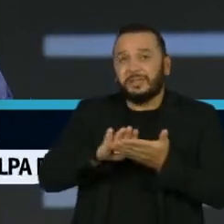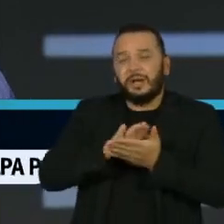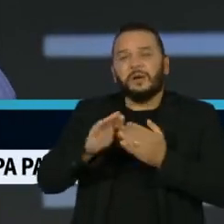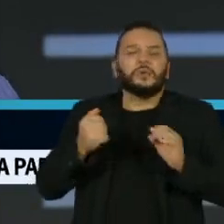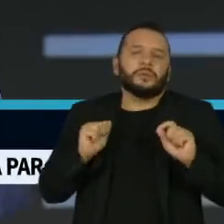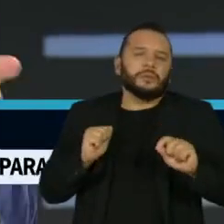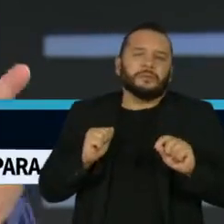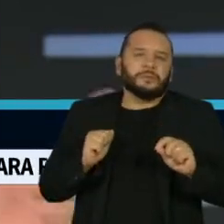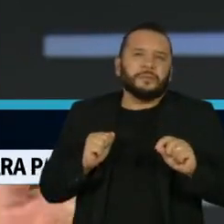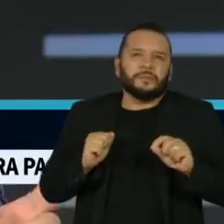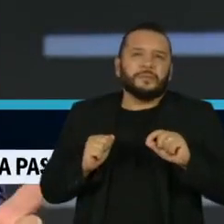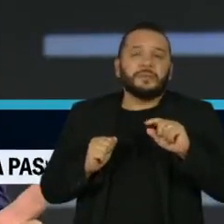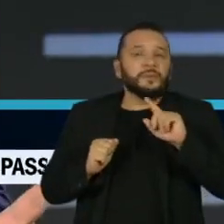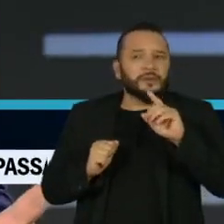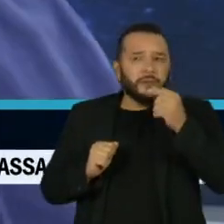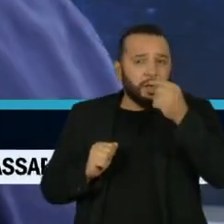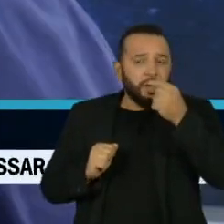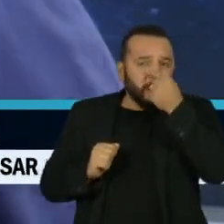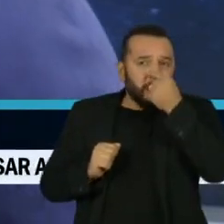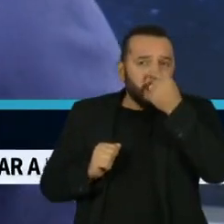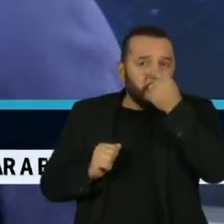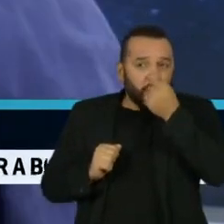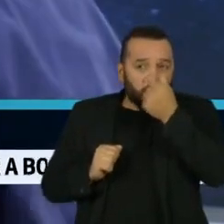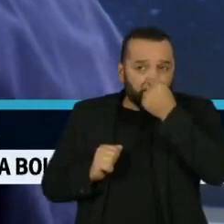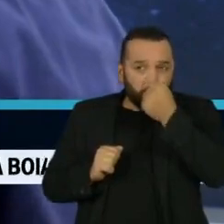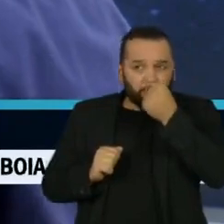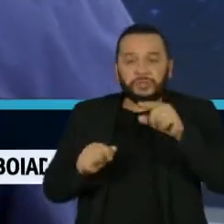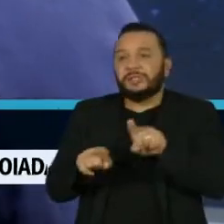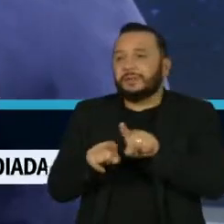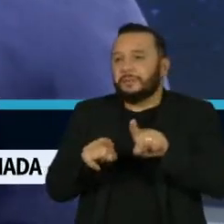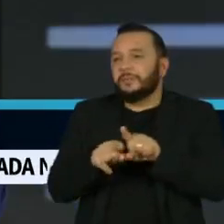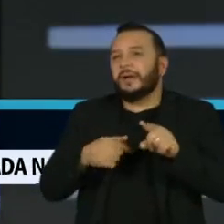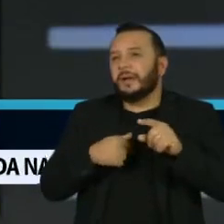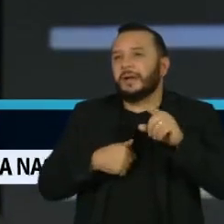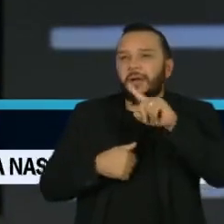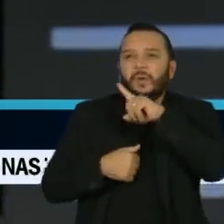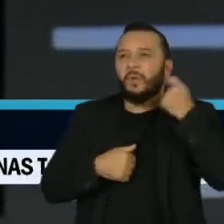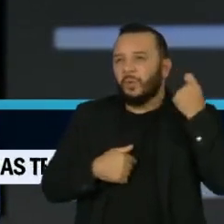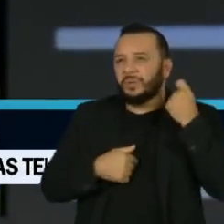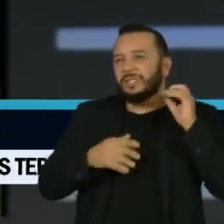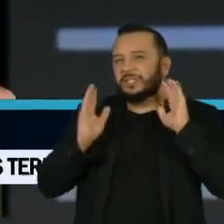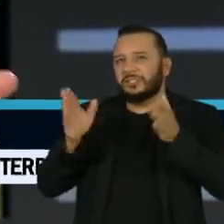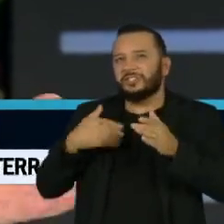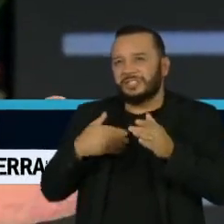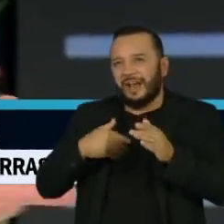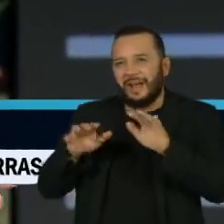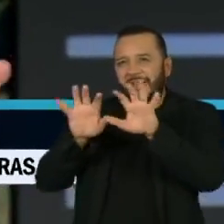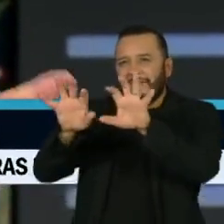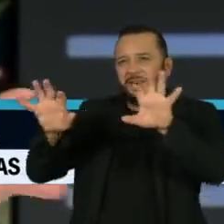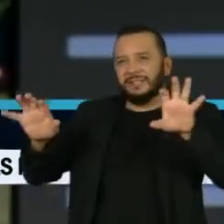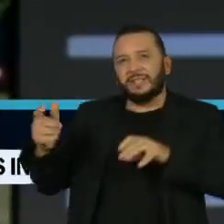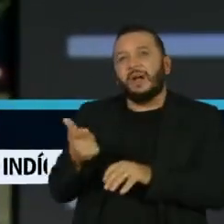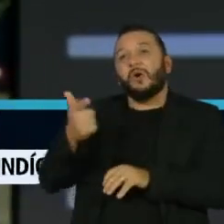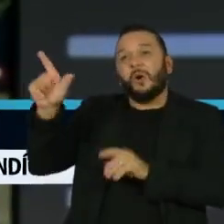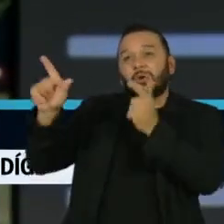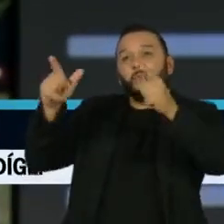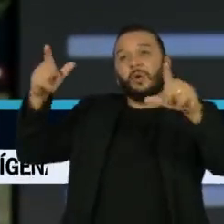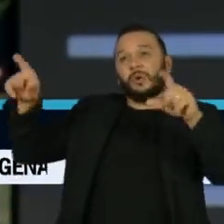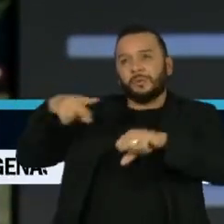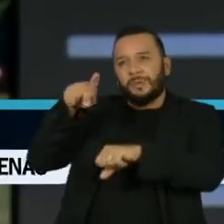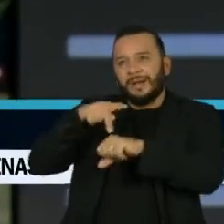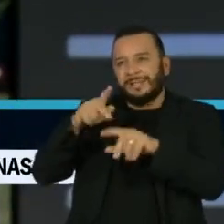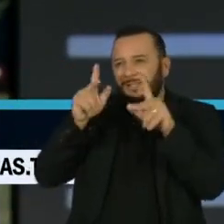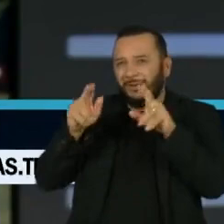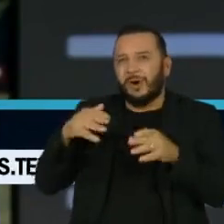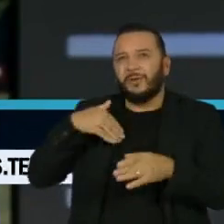interferir em outros países. Eles fizeram isso nos Estados Unidos, fazem há muitos anos. Tem, obviamente, a eleição do